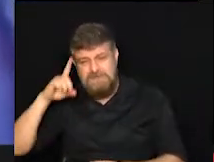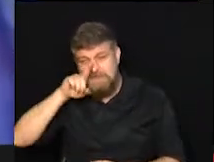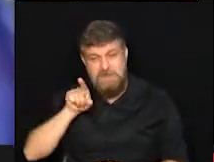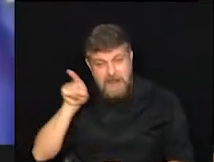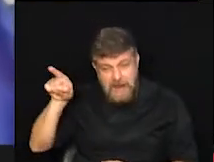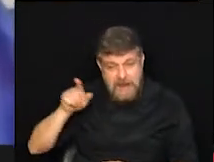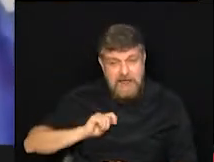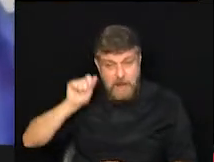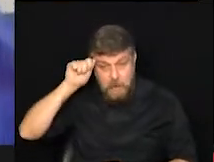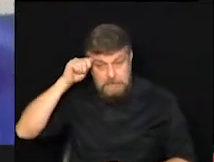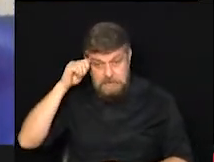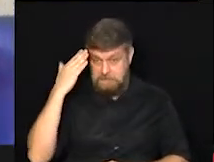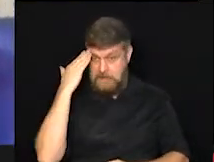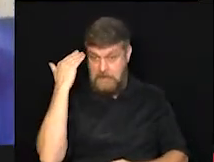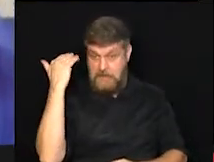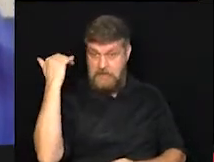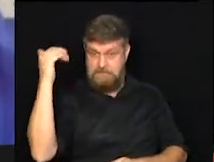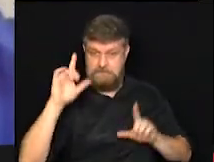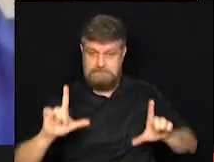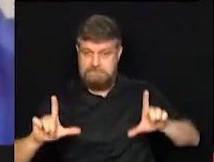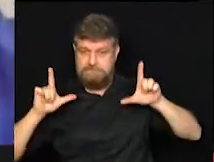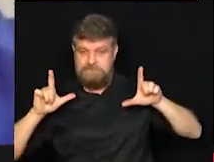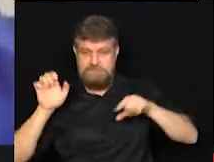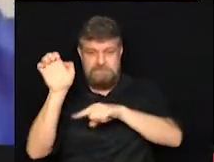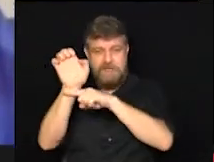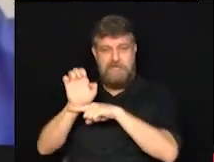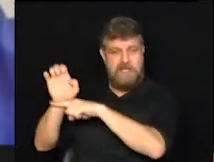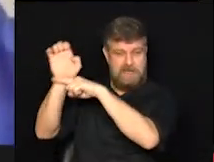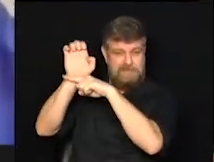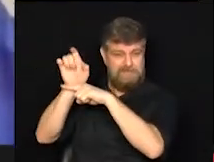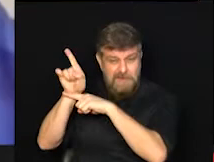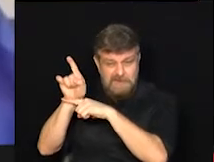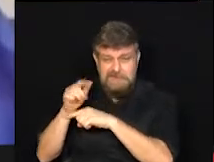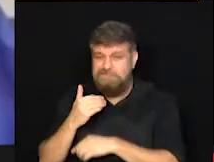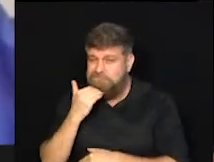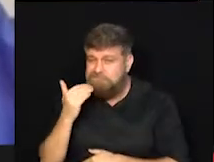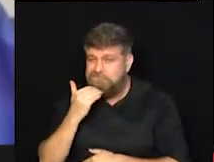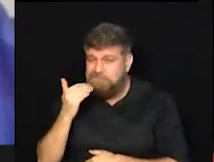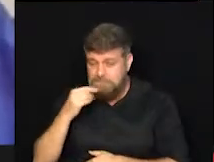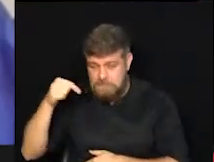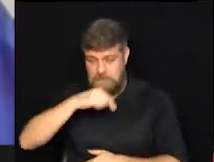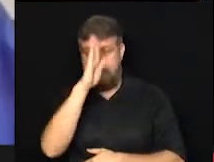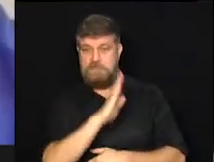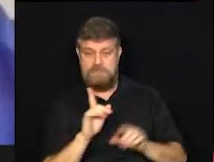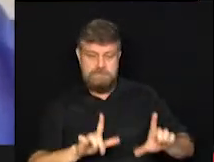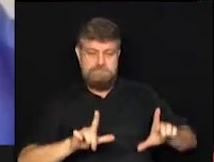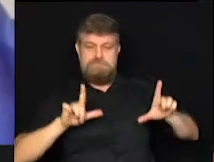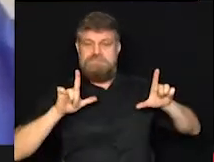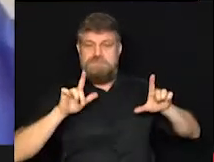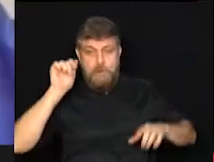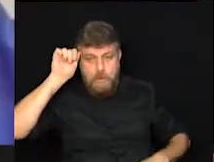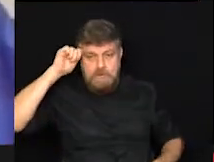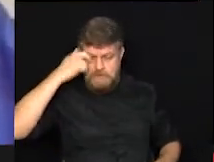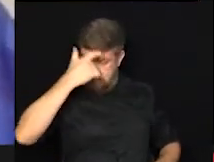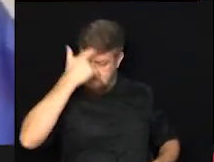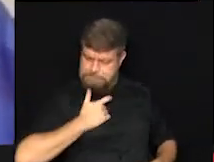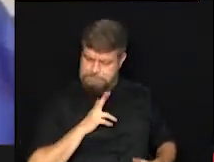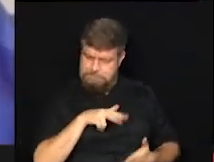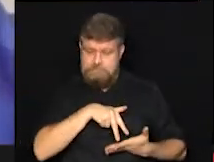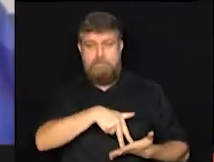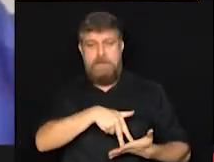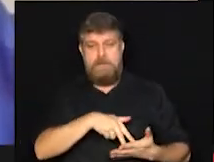ganha destaque nos países europeus, principalmente. Em relação ao nosso projeto de